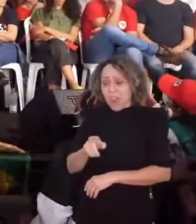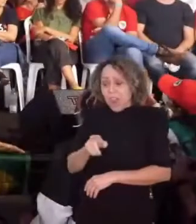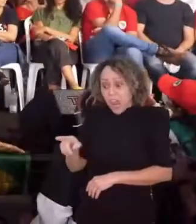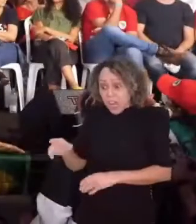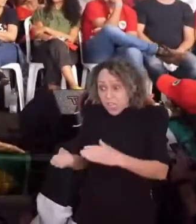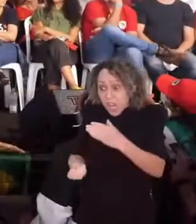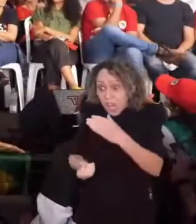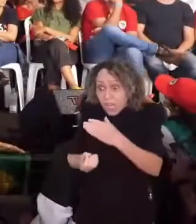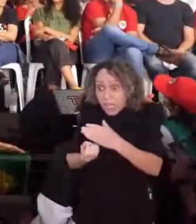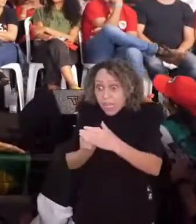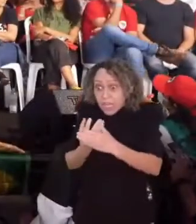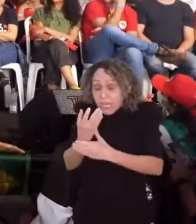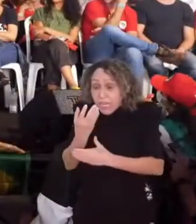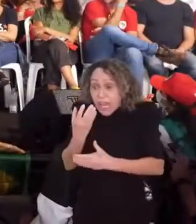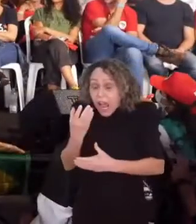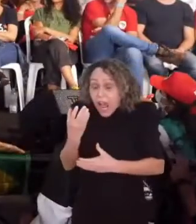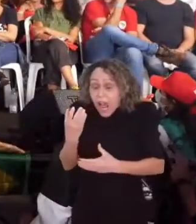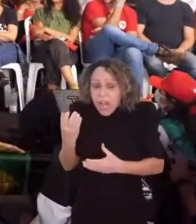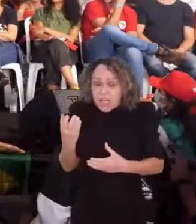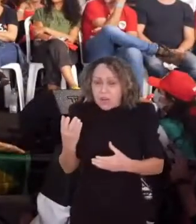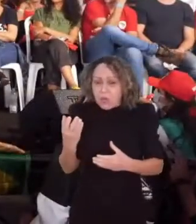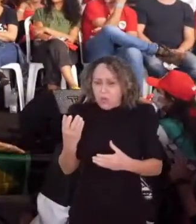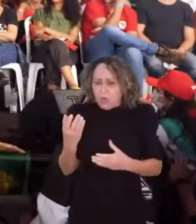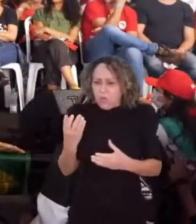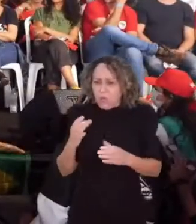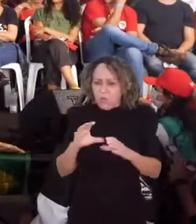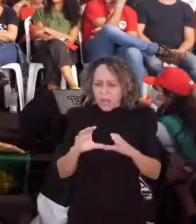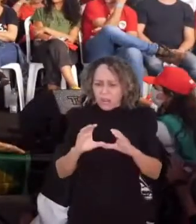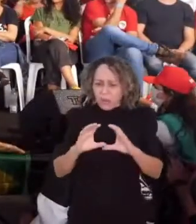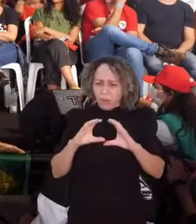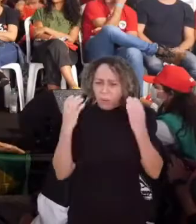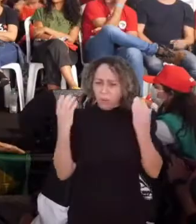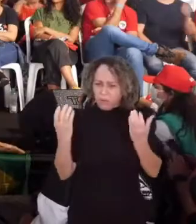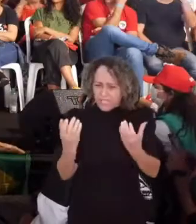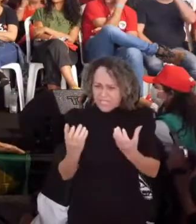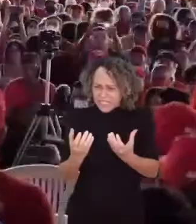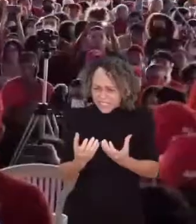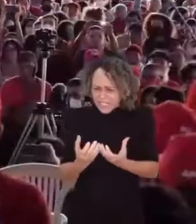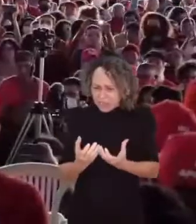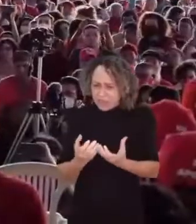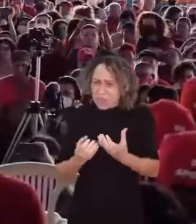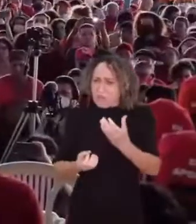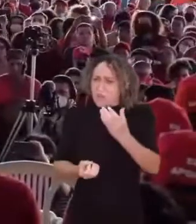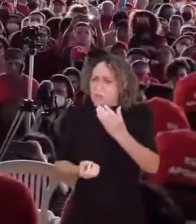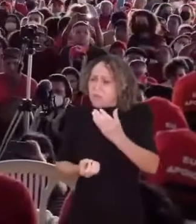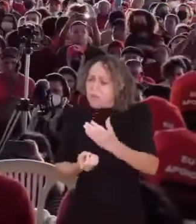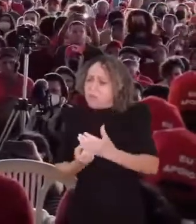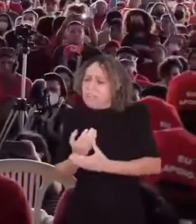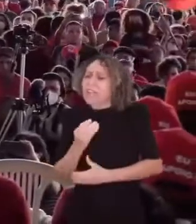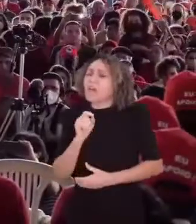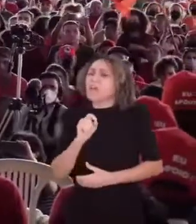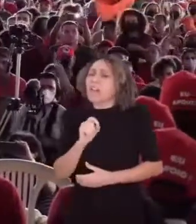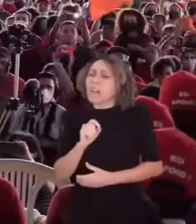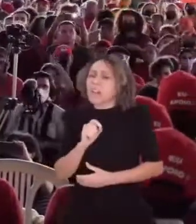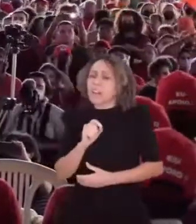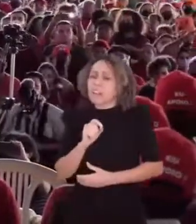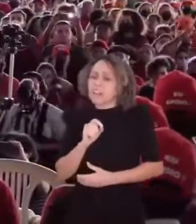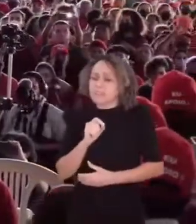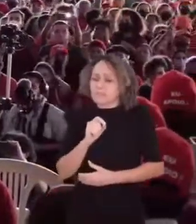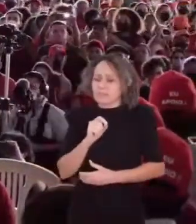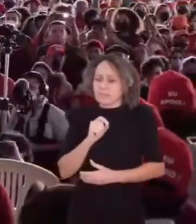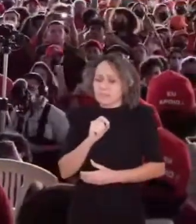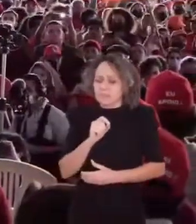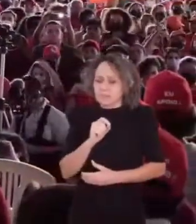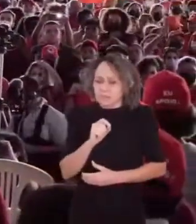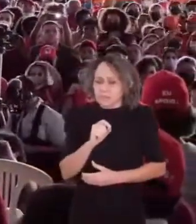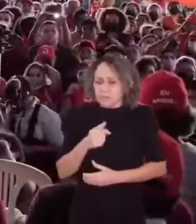semipresidencialismo. Ou seja, eles não conseguiram aprovar o parlamentarismo com dois plebiscitos que foi feito nesse país.